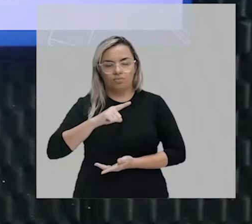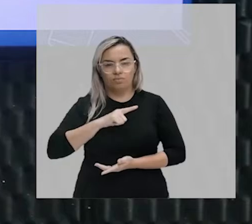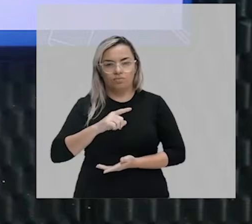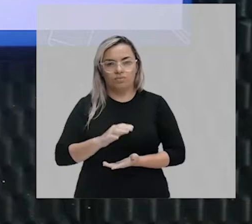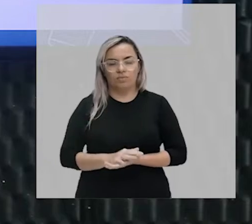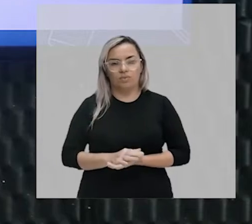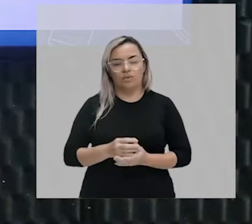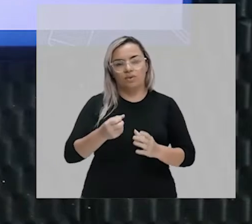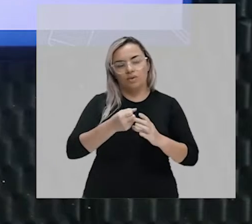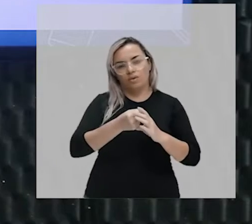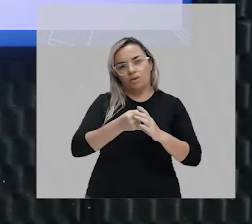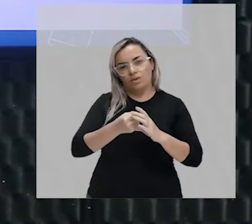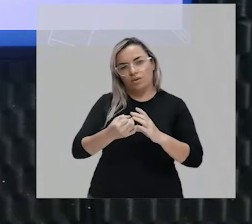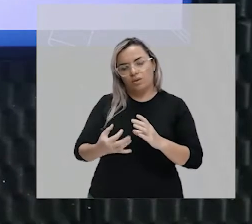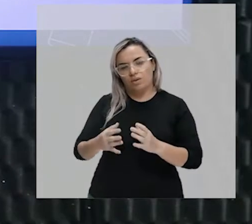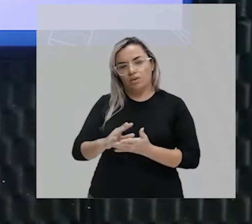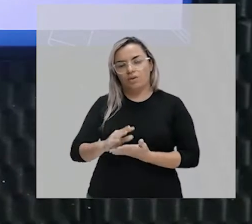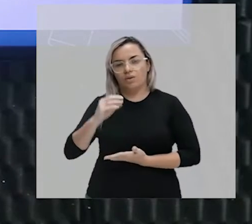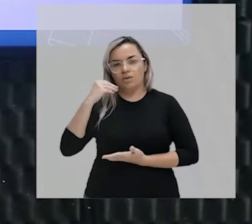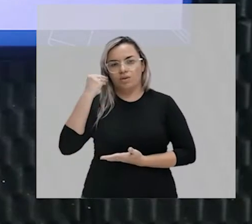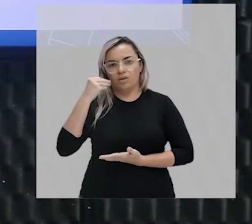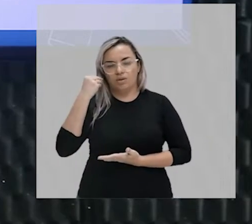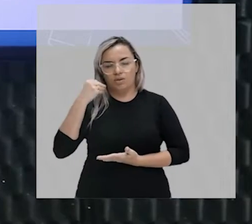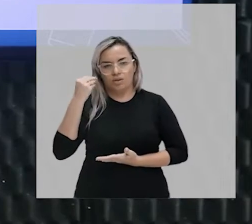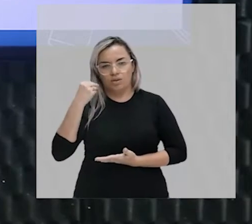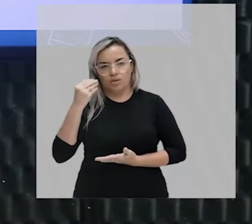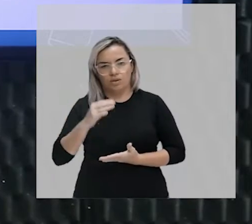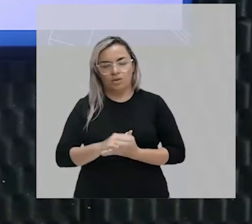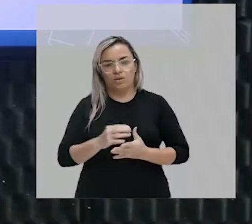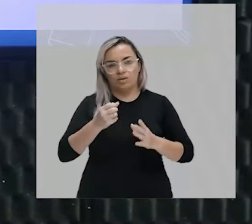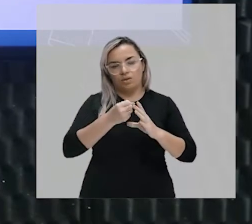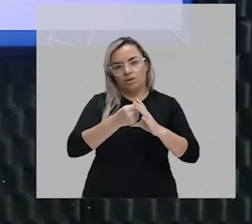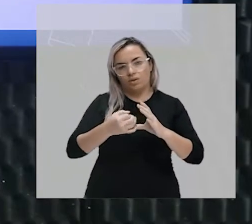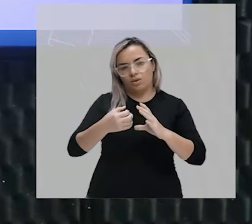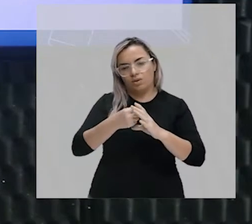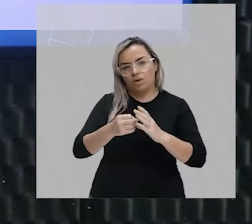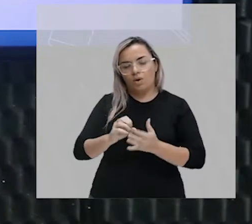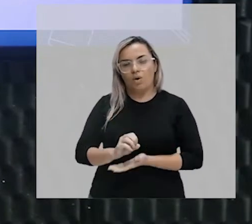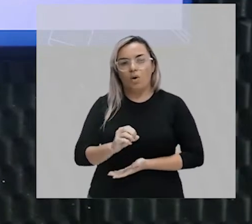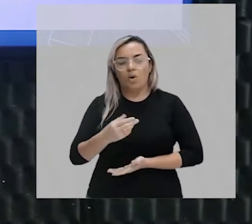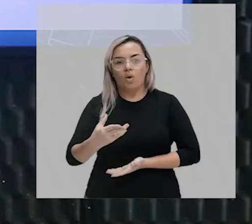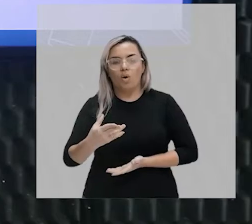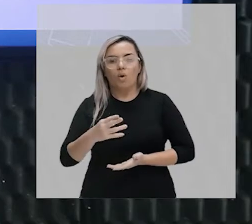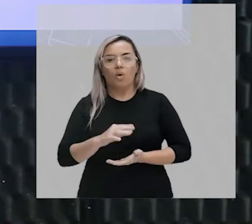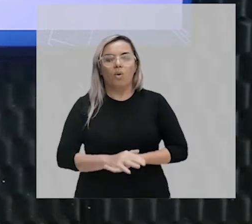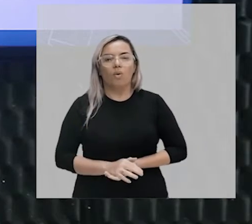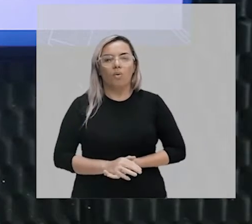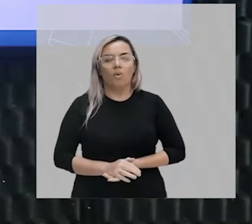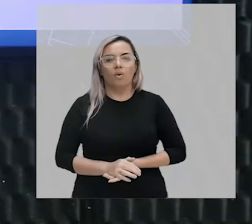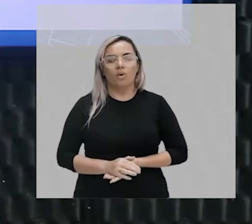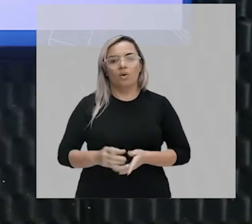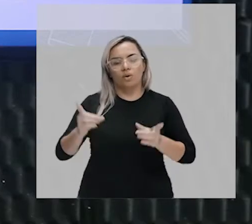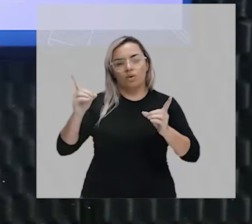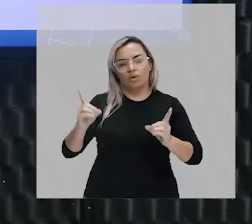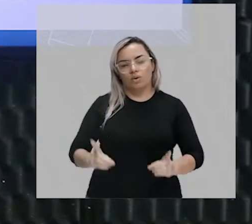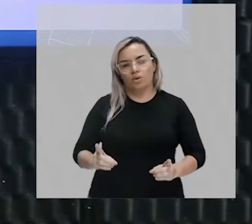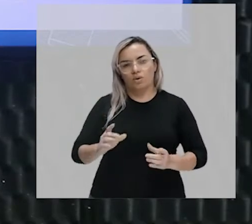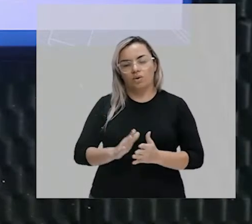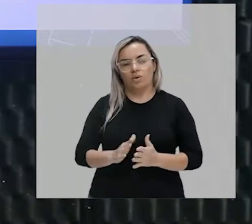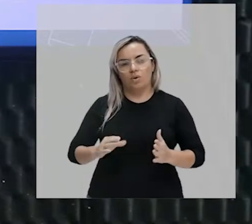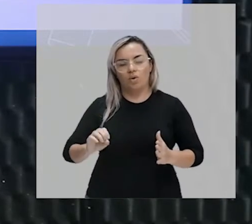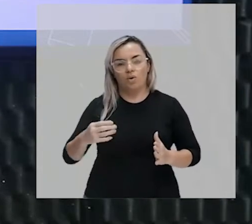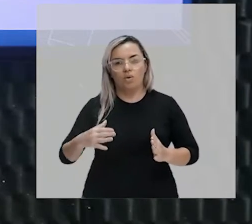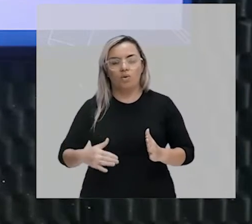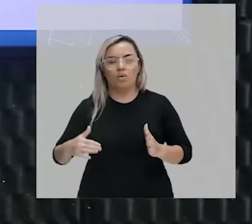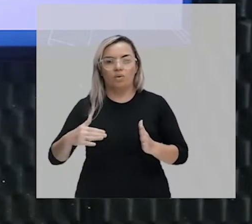de especialidade algum tipo de característica uma deficiência física por exemplo ou alguma limitação